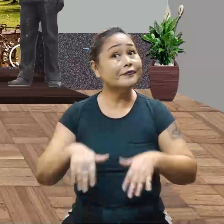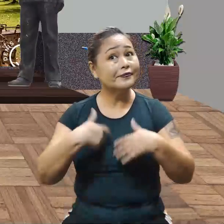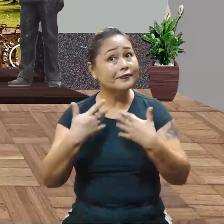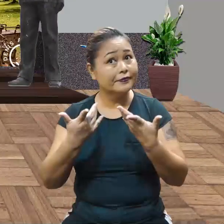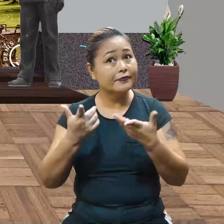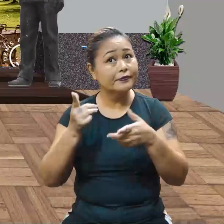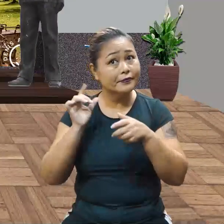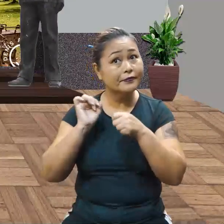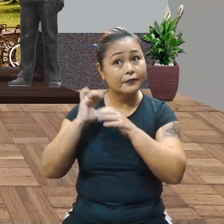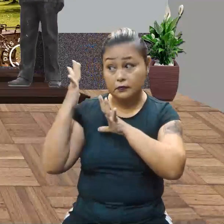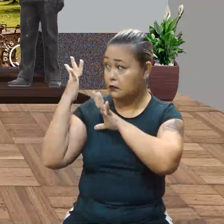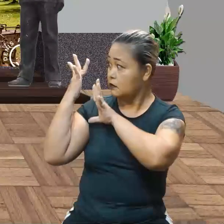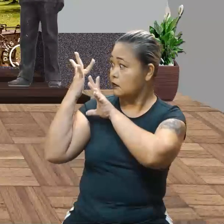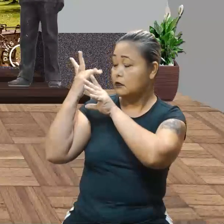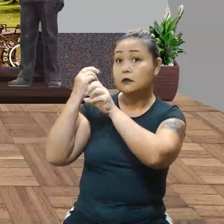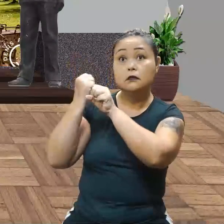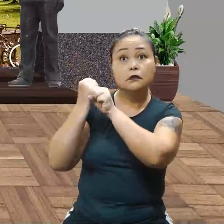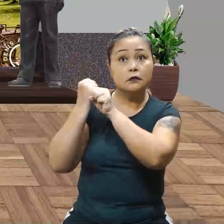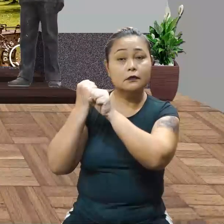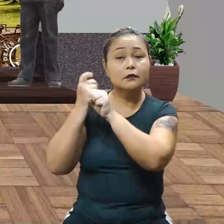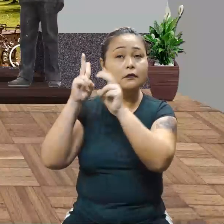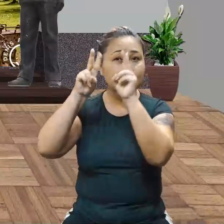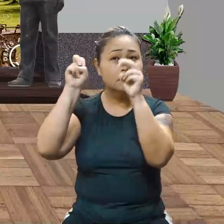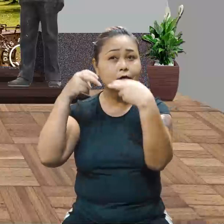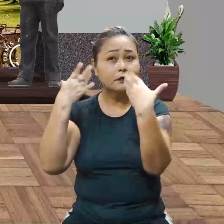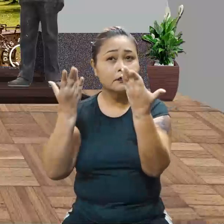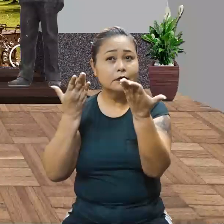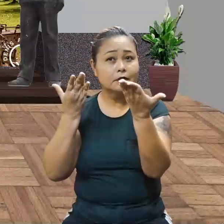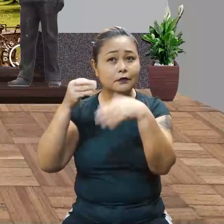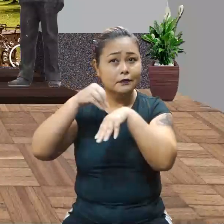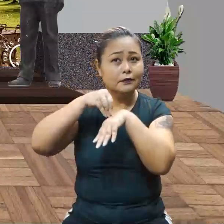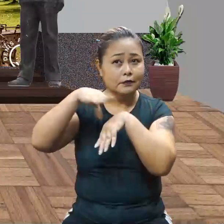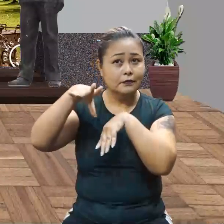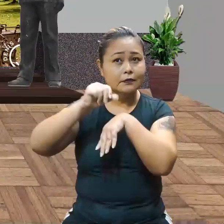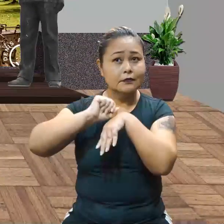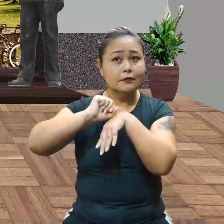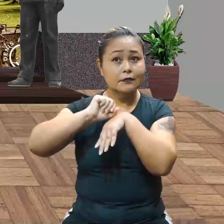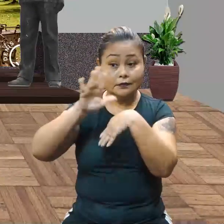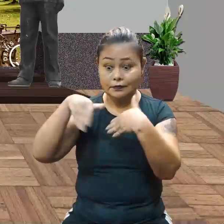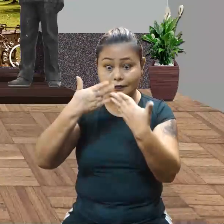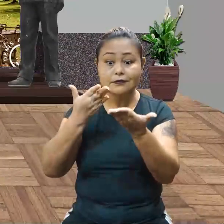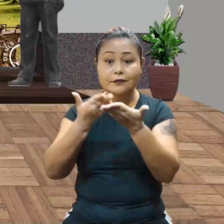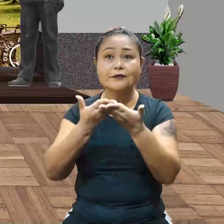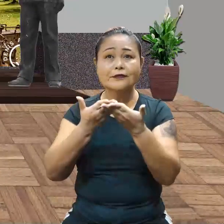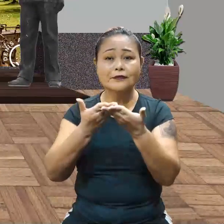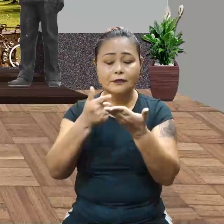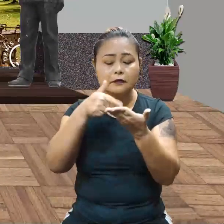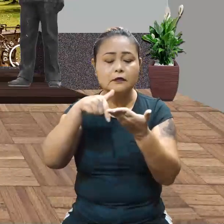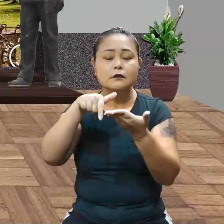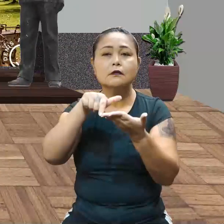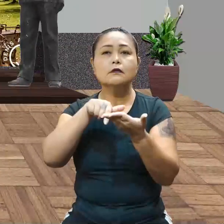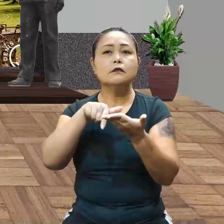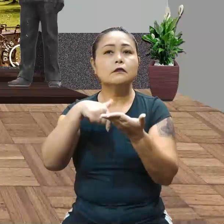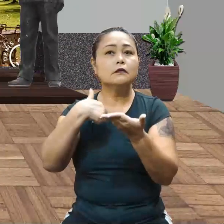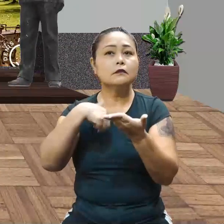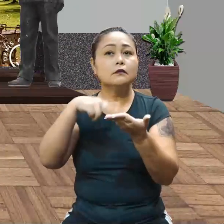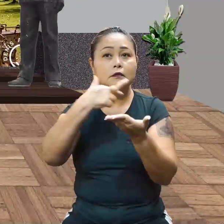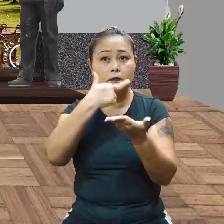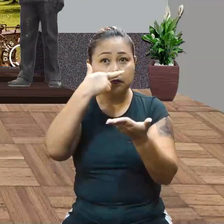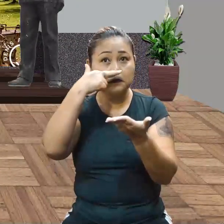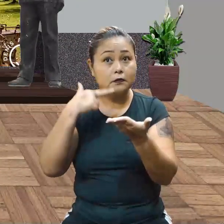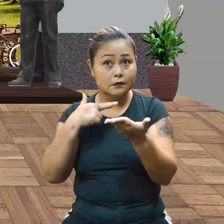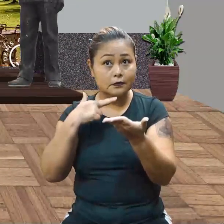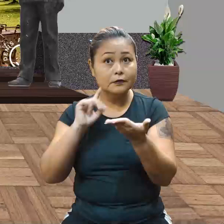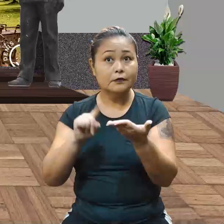E aí, vamos fazer uma revisão sobre o assunto que nós estamos trabalhando? Sobre essa aula que fala de Cândido Mariano